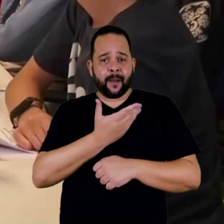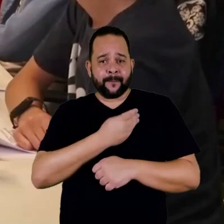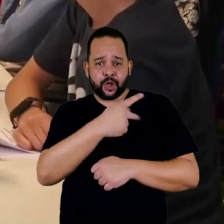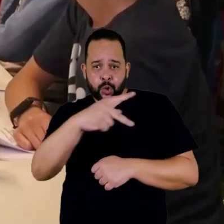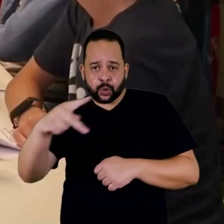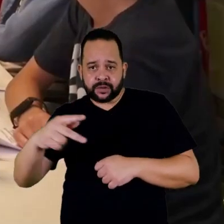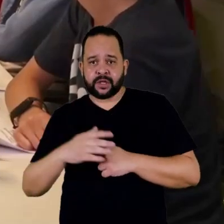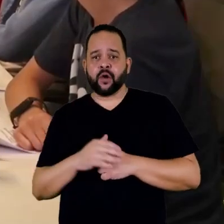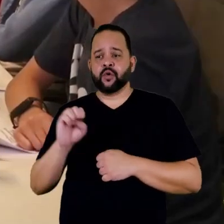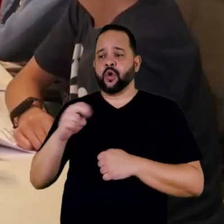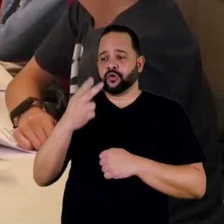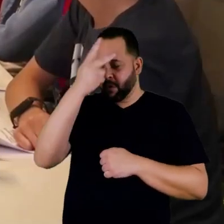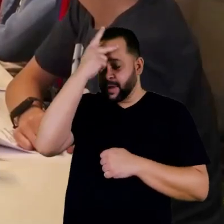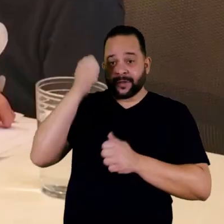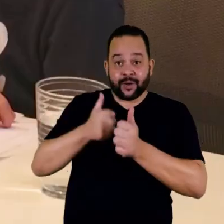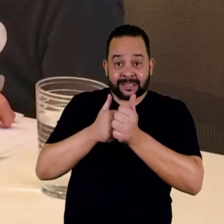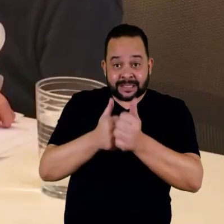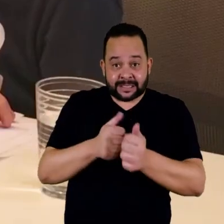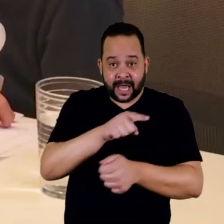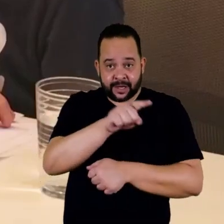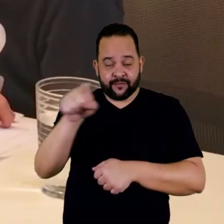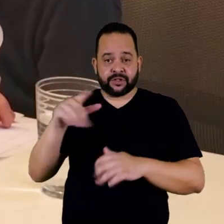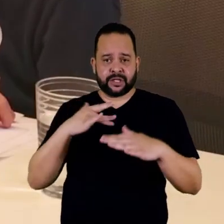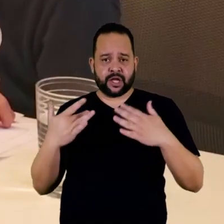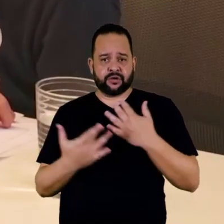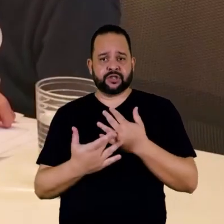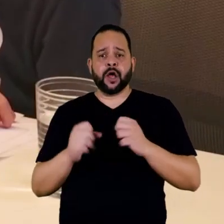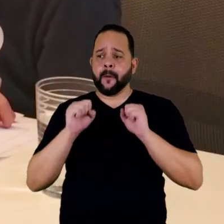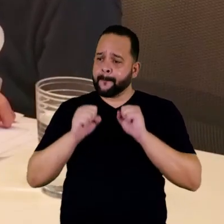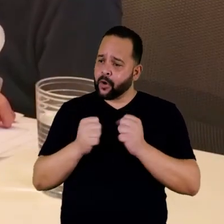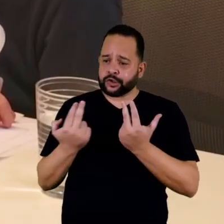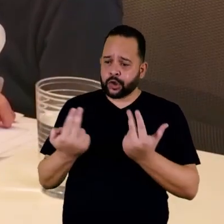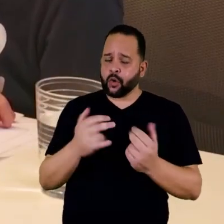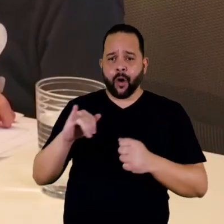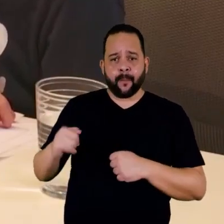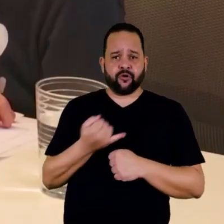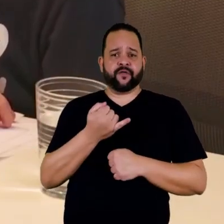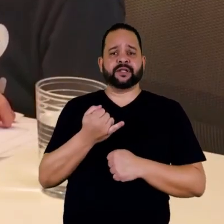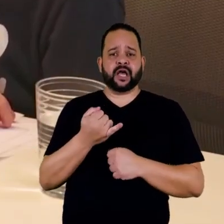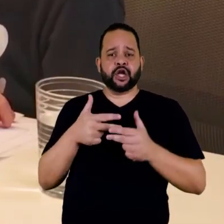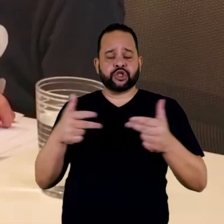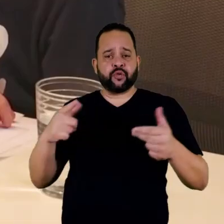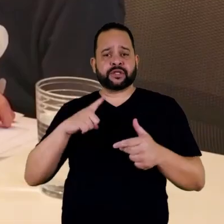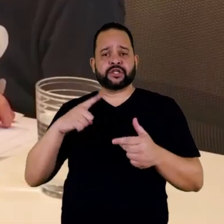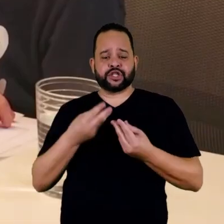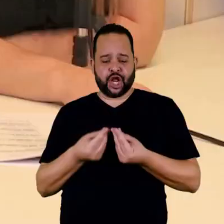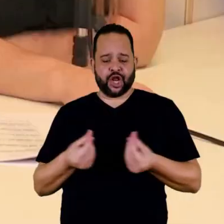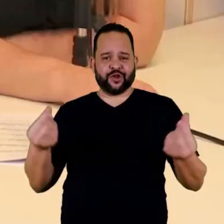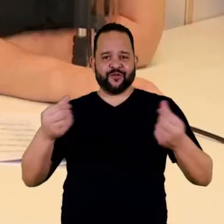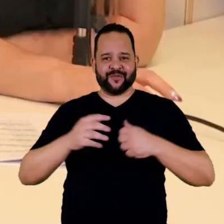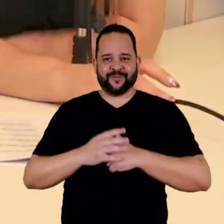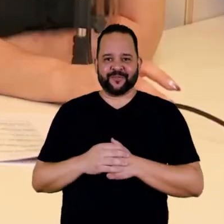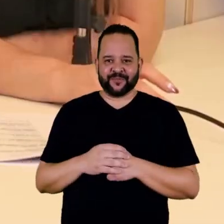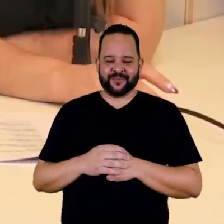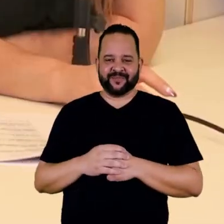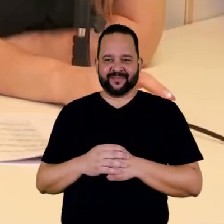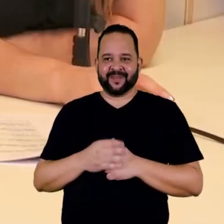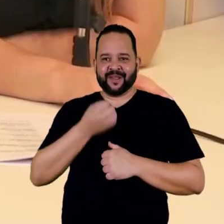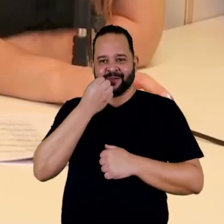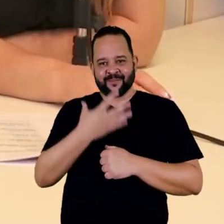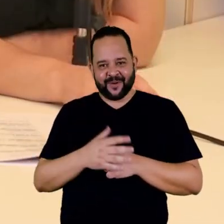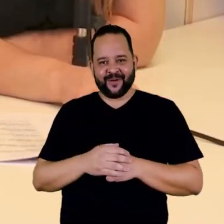amigos de vocês outros seguidores possam também usufruir de coisas que a gente tem de tão alta qualidade muito bem a